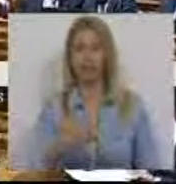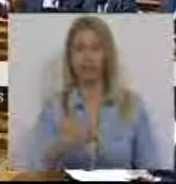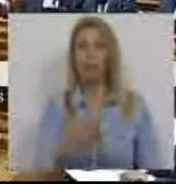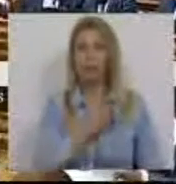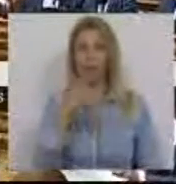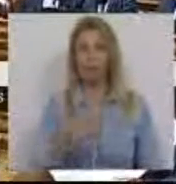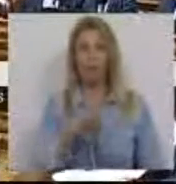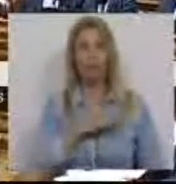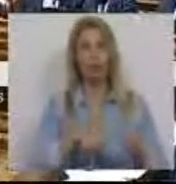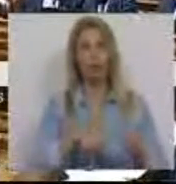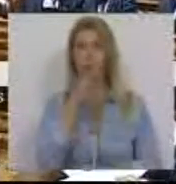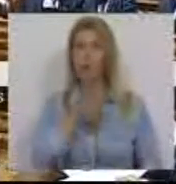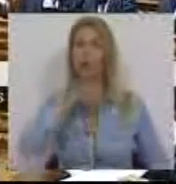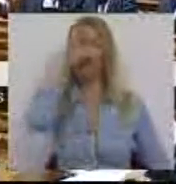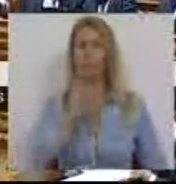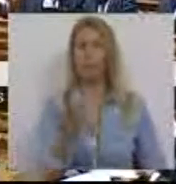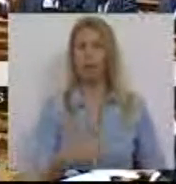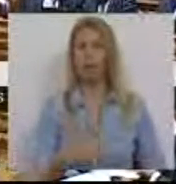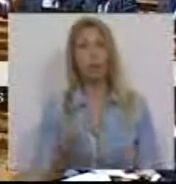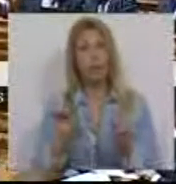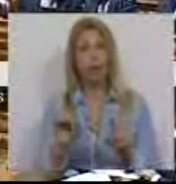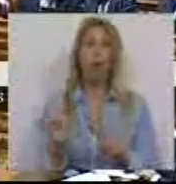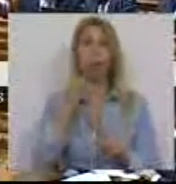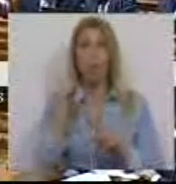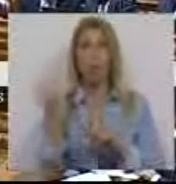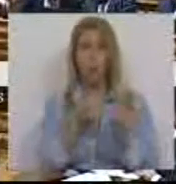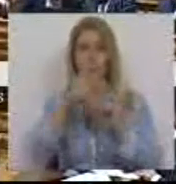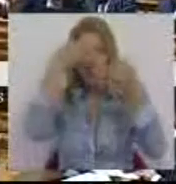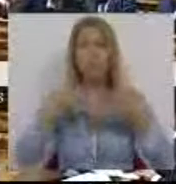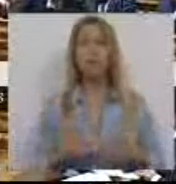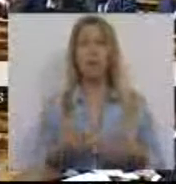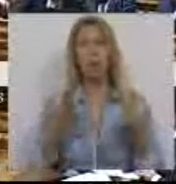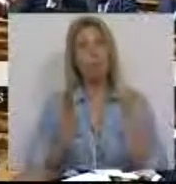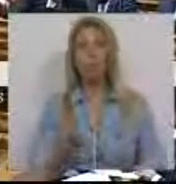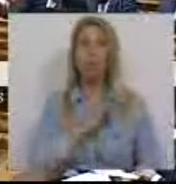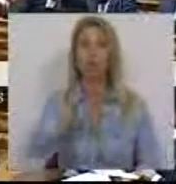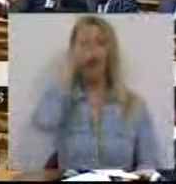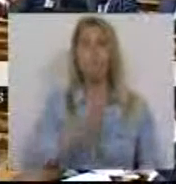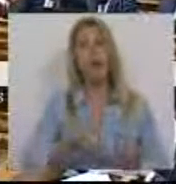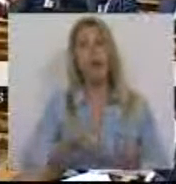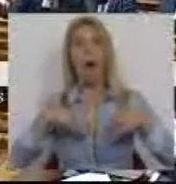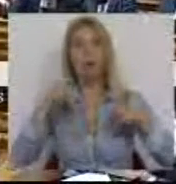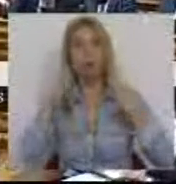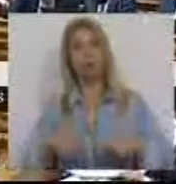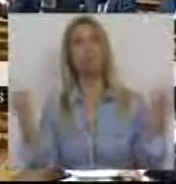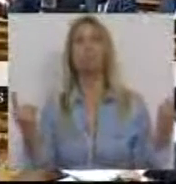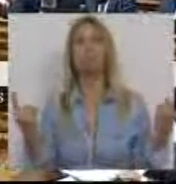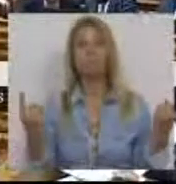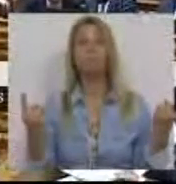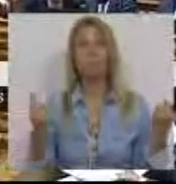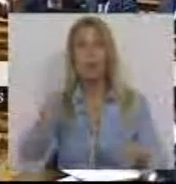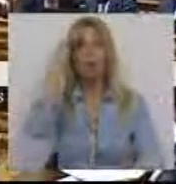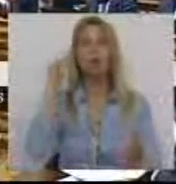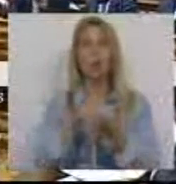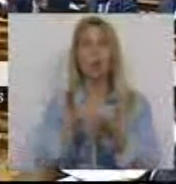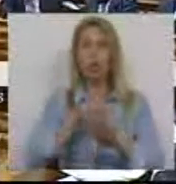Sr. Presidente, Srs. Deputados, Sr. Ministro, para isto ser um debate sério, é preciso o Sr. Ministro assumir as consequências das